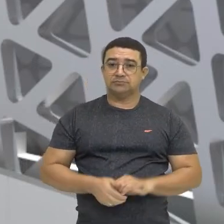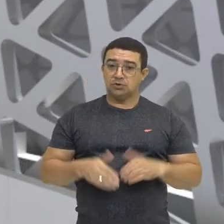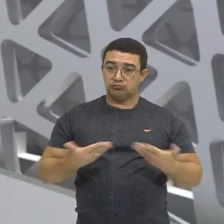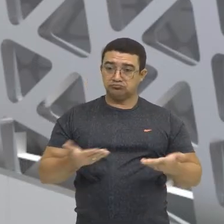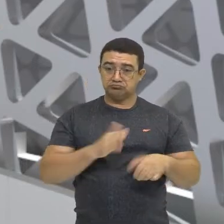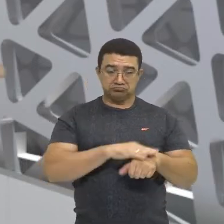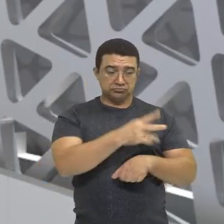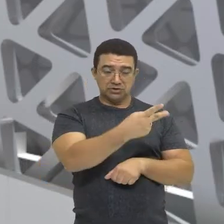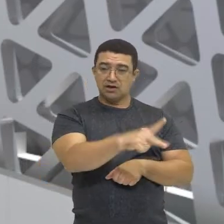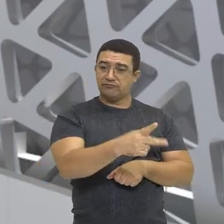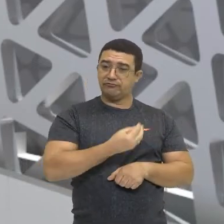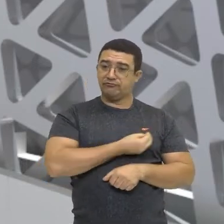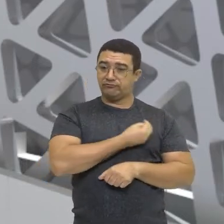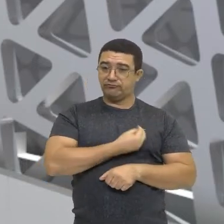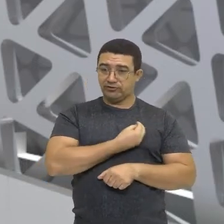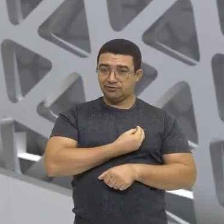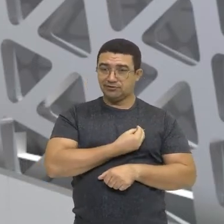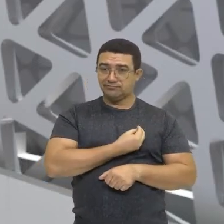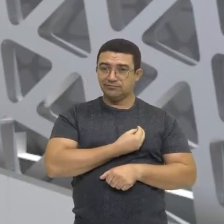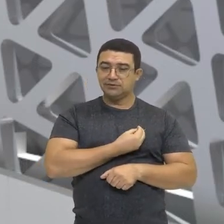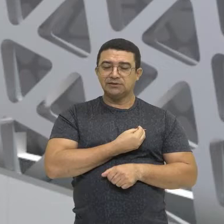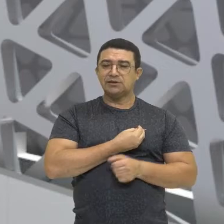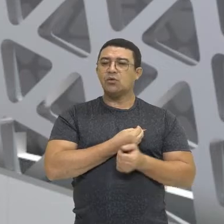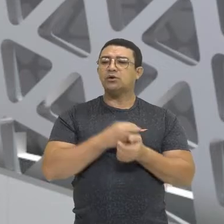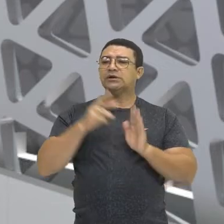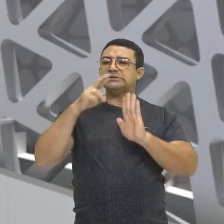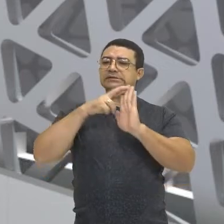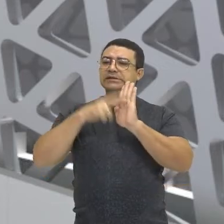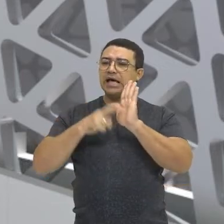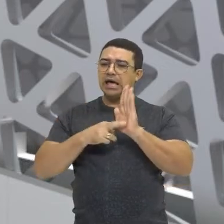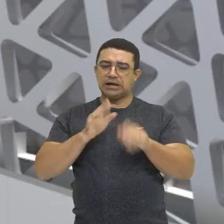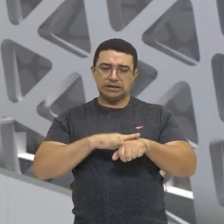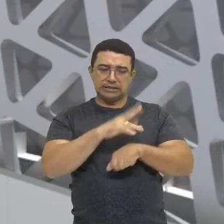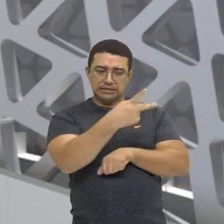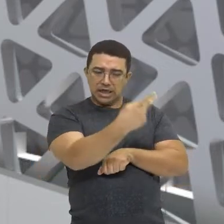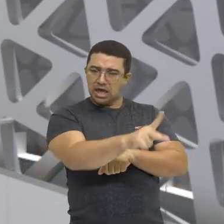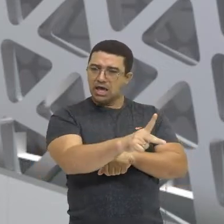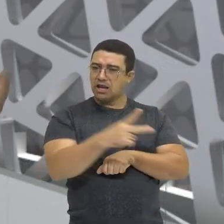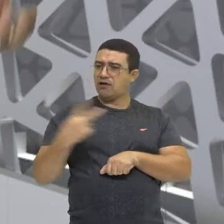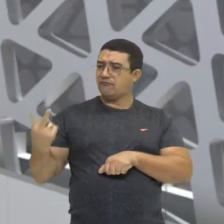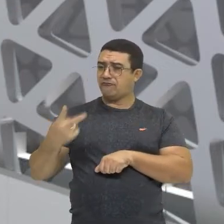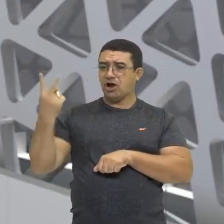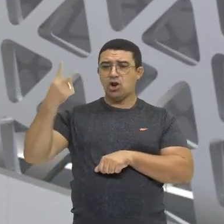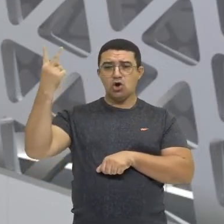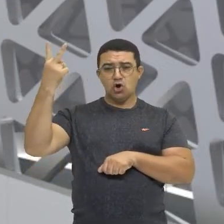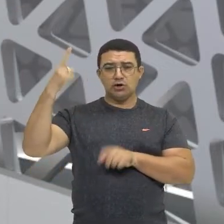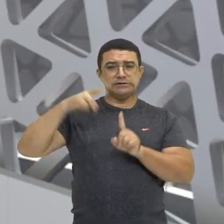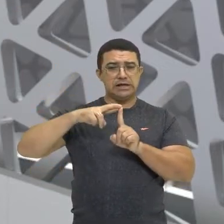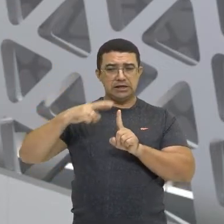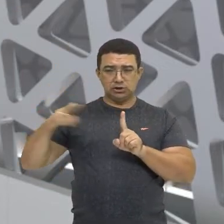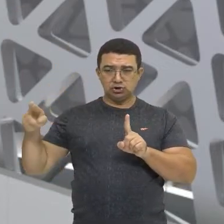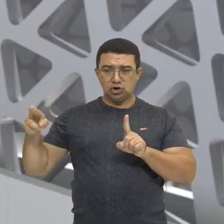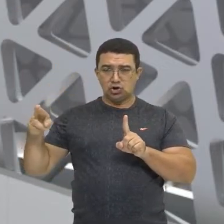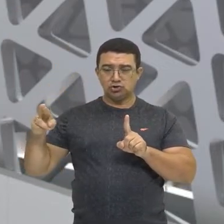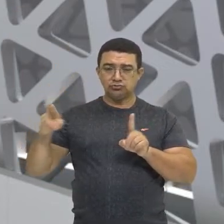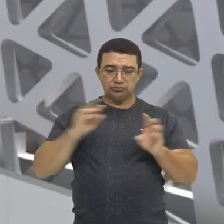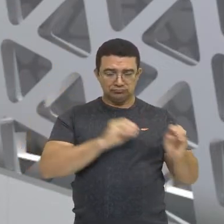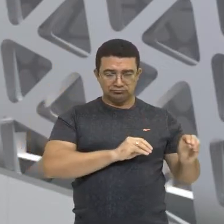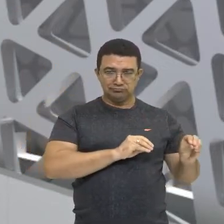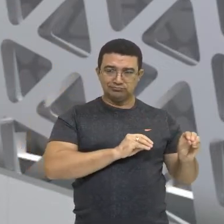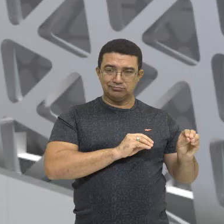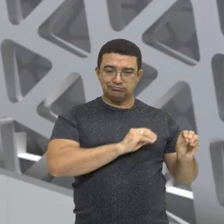sua vida. E esses princípios, esses valores cristãos, eles se transportavam para